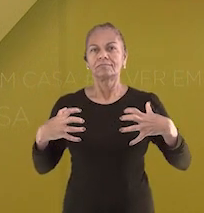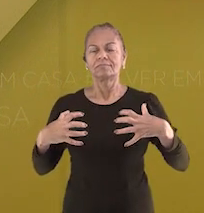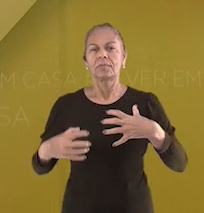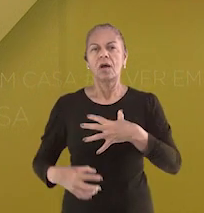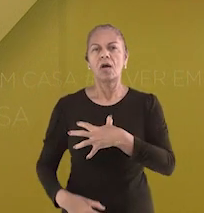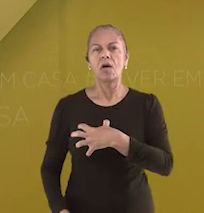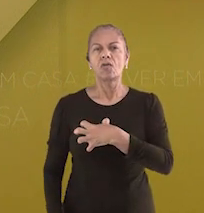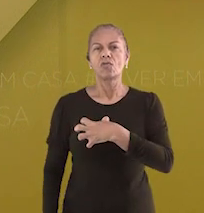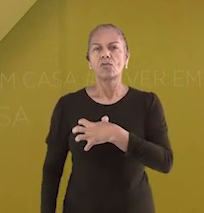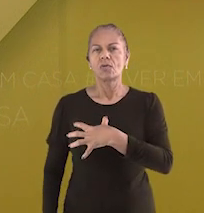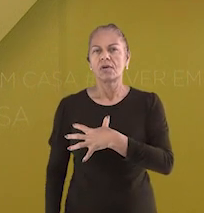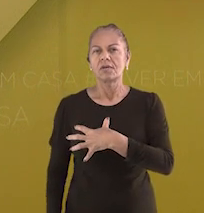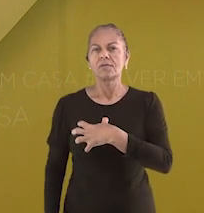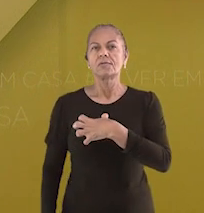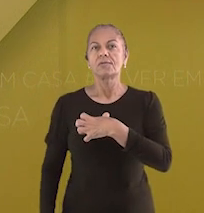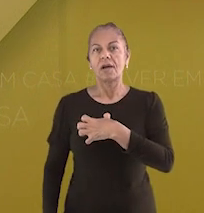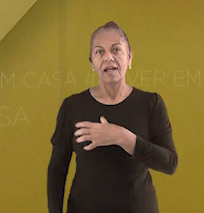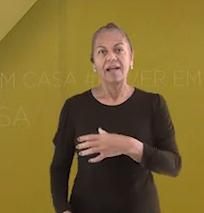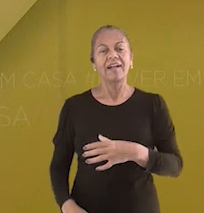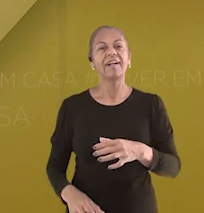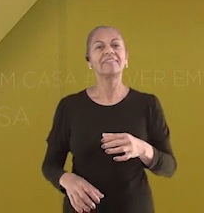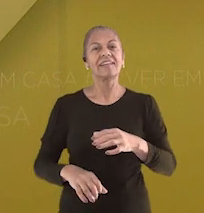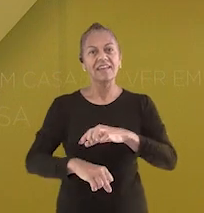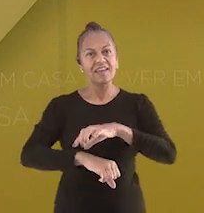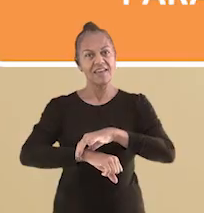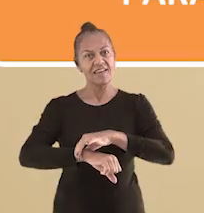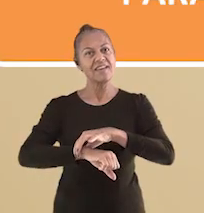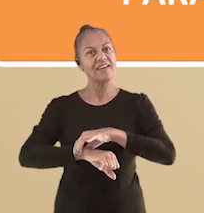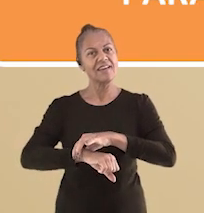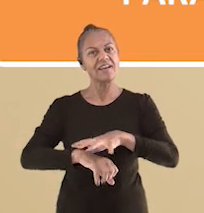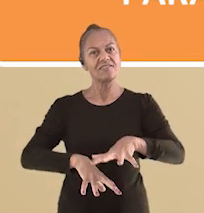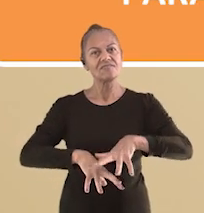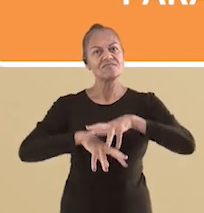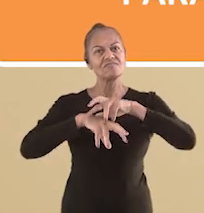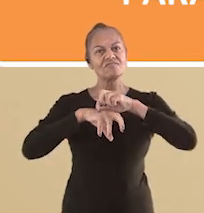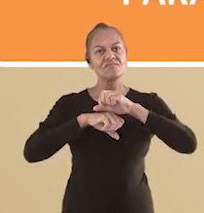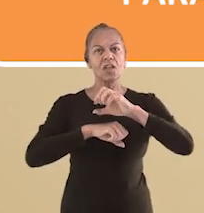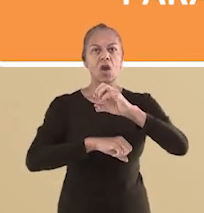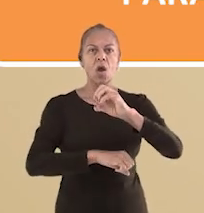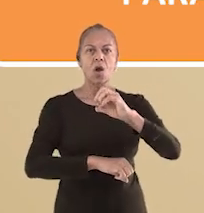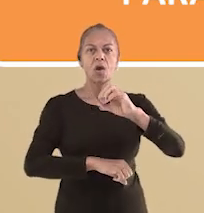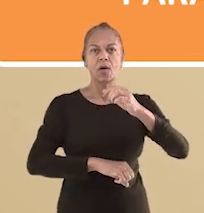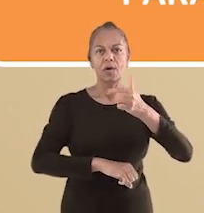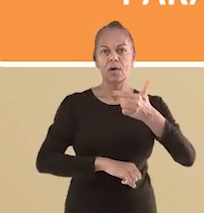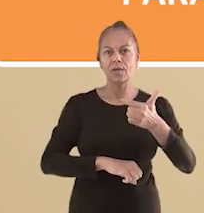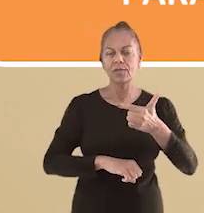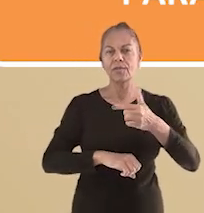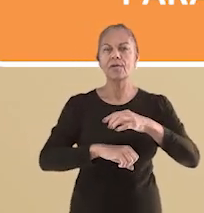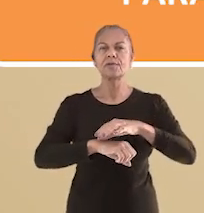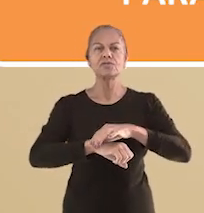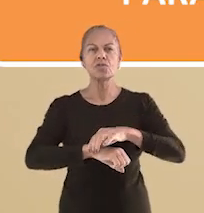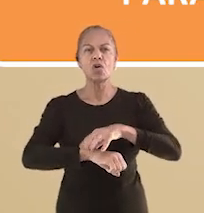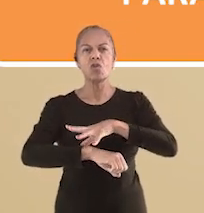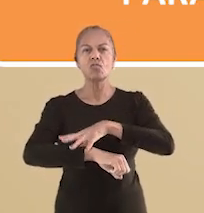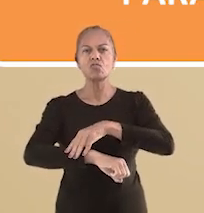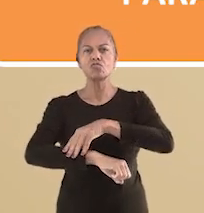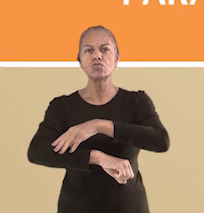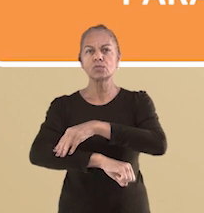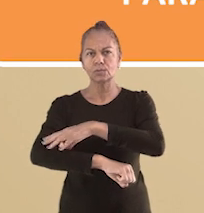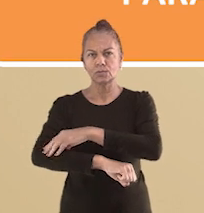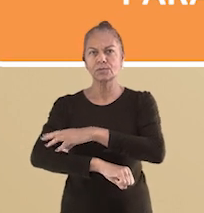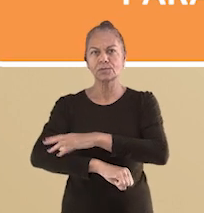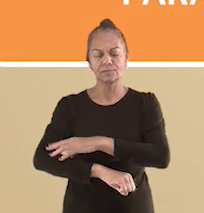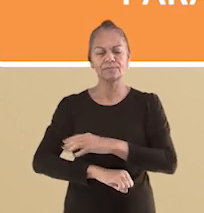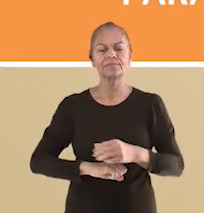suprir a energia dos músculos a partir do oxigênio. Vamos para mais curiosidades deste tema tão importante